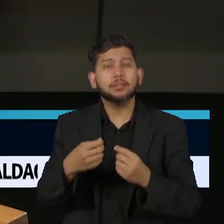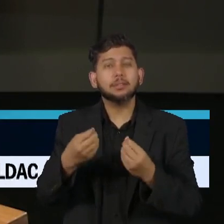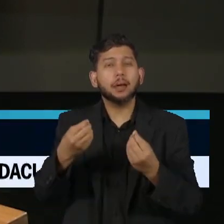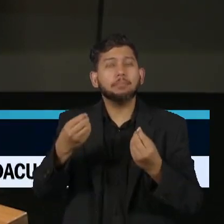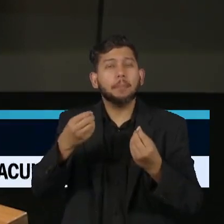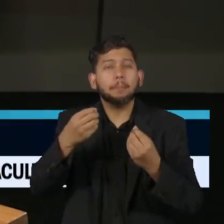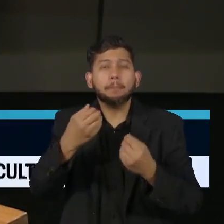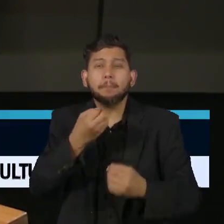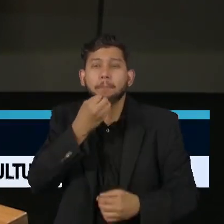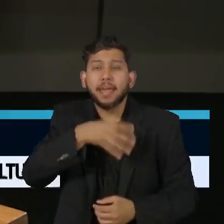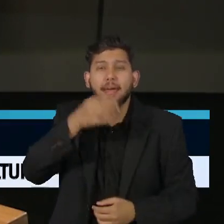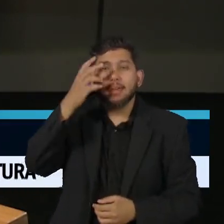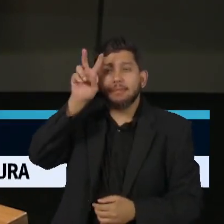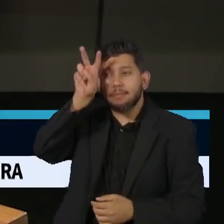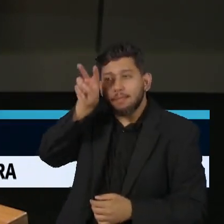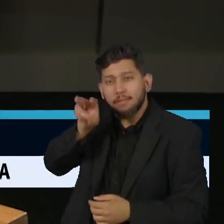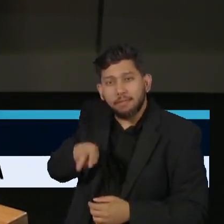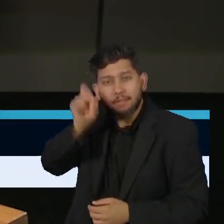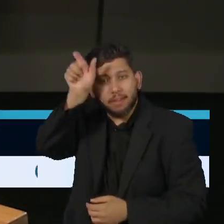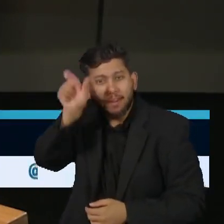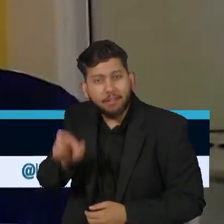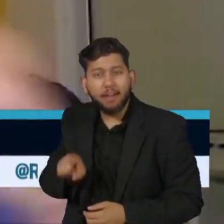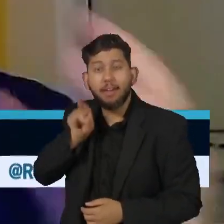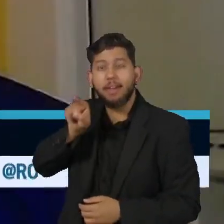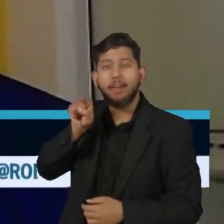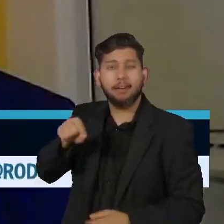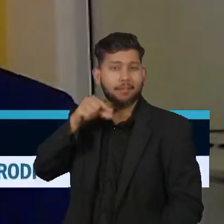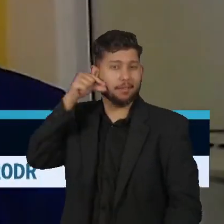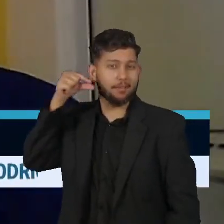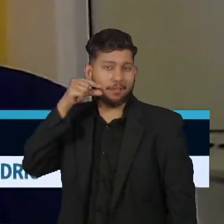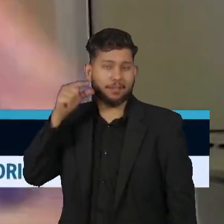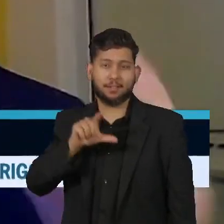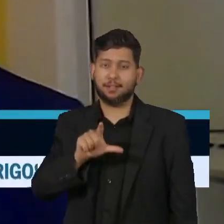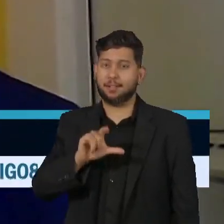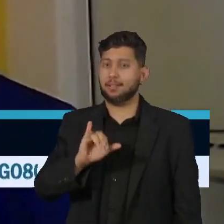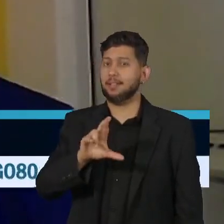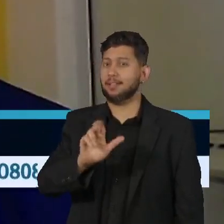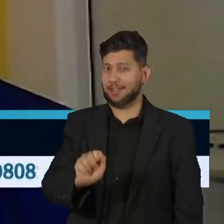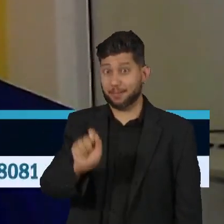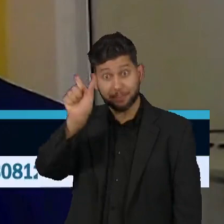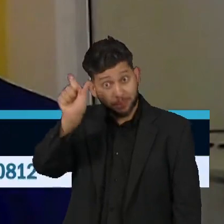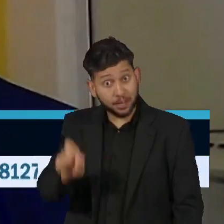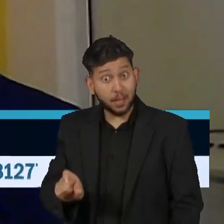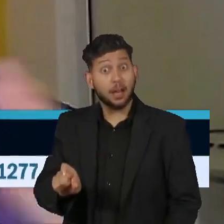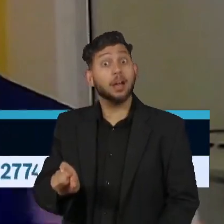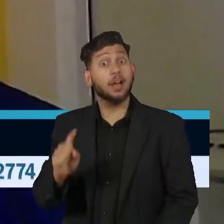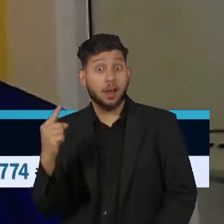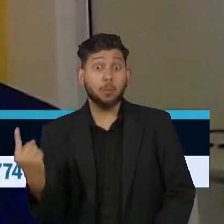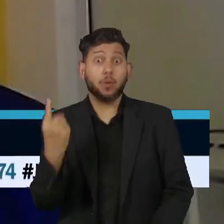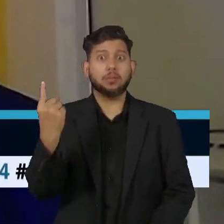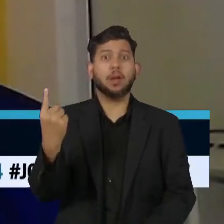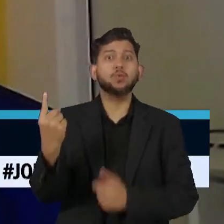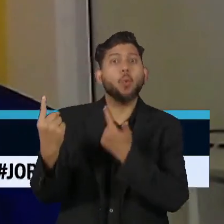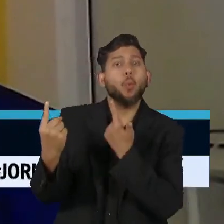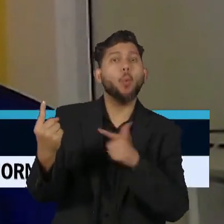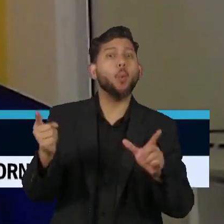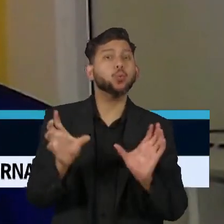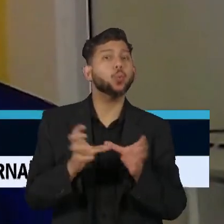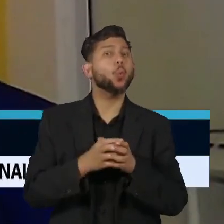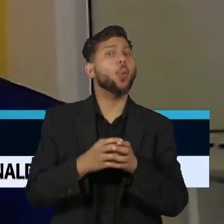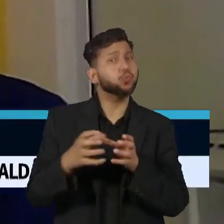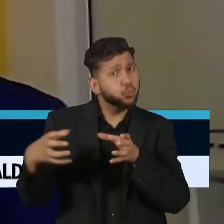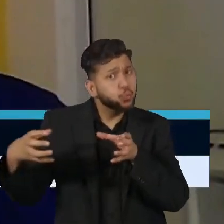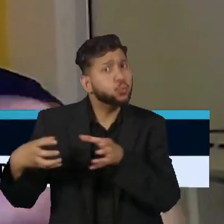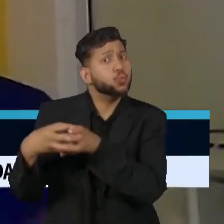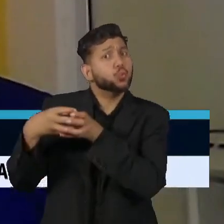figura muito importante na política nacional, que é o Arthur Lira, junto com uma porção de figuras relevantes dentro do